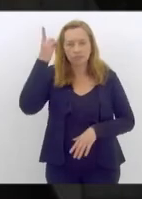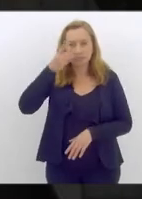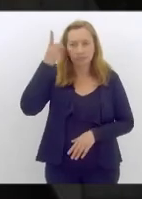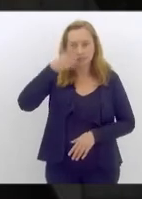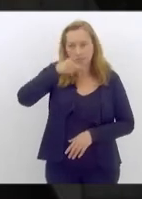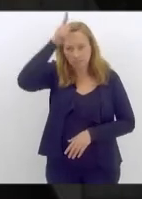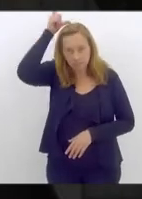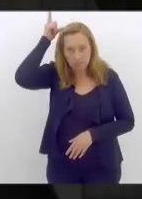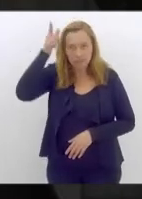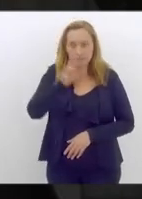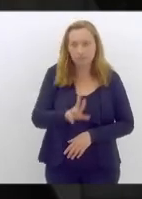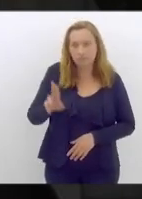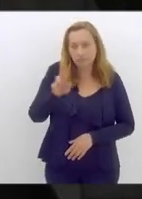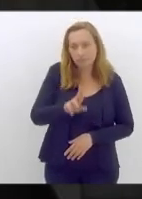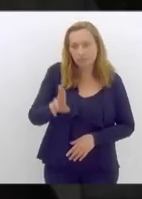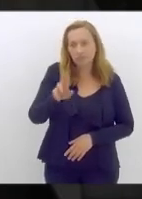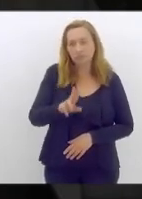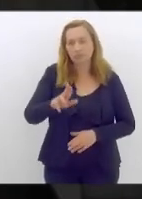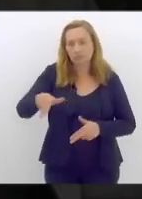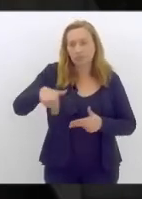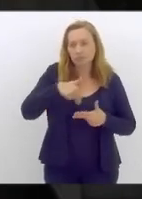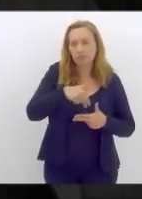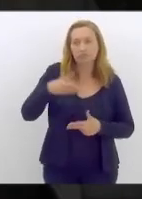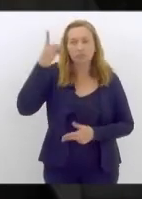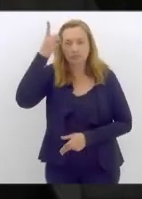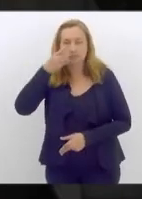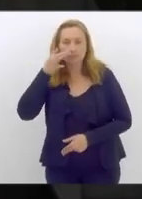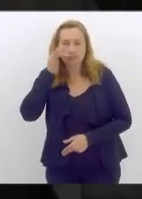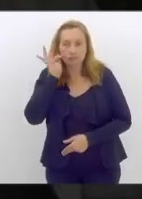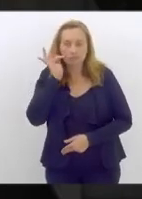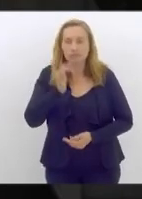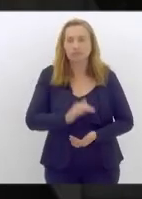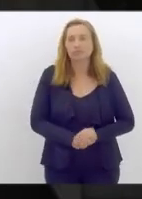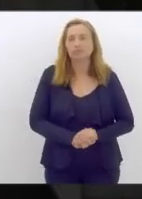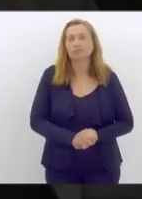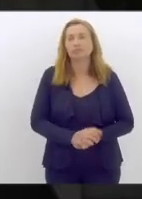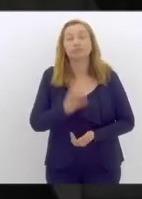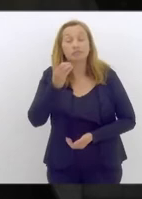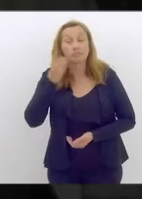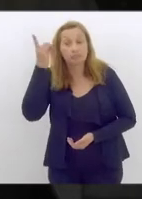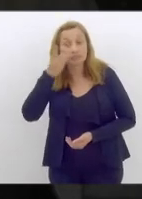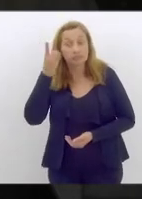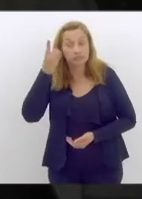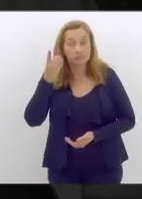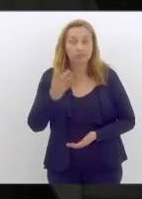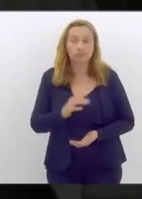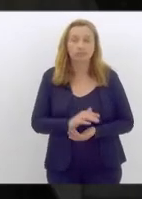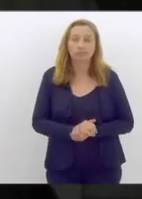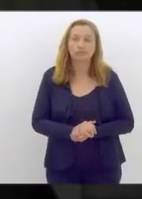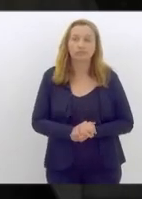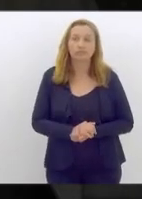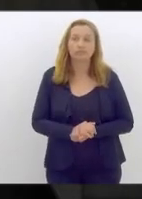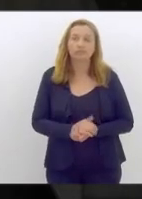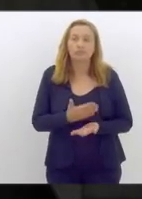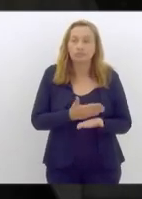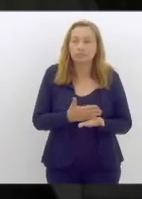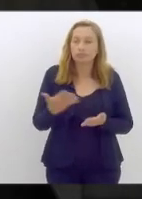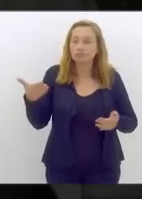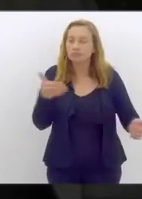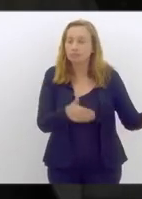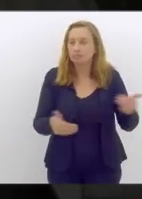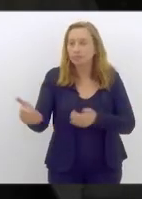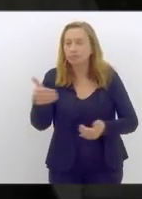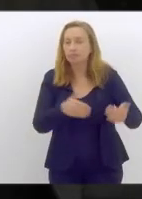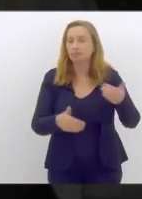Paulo que acabou de usar Tribuna Deputado Flávio serafini deputados e deputadas que começam a ingressar no